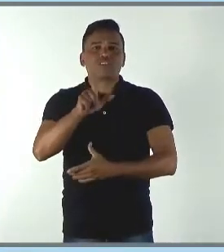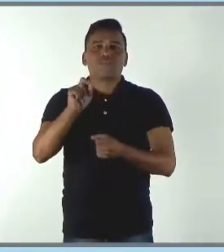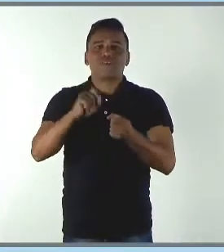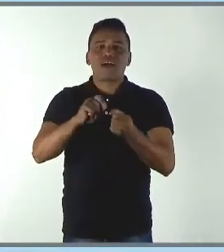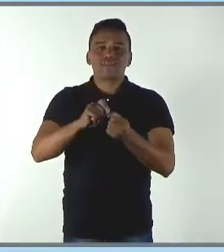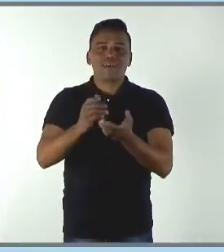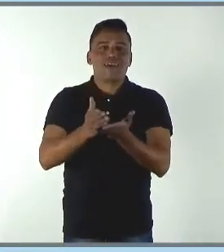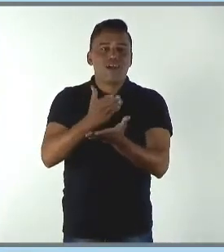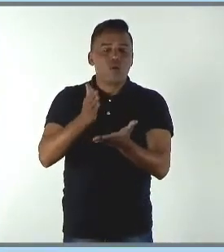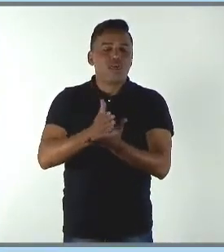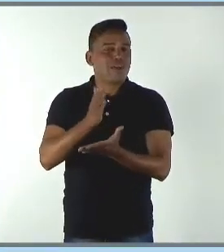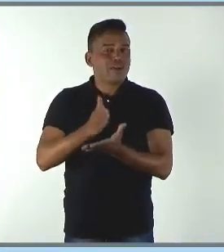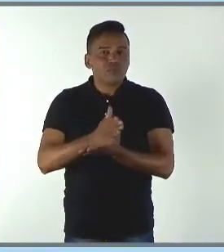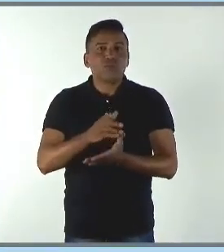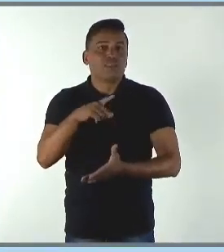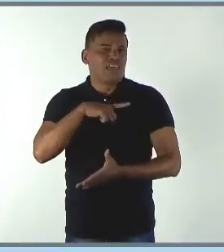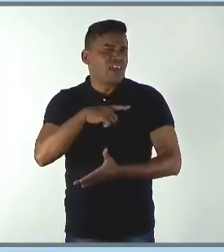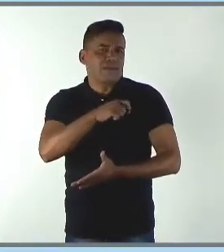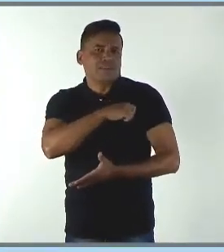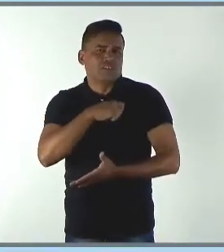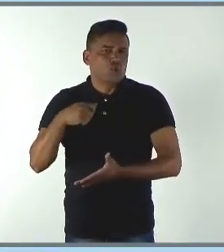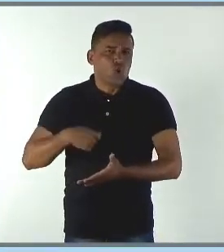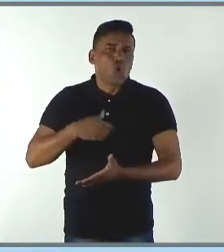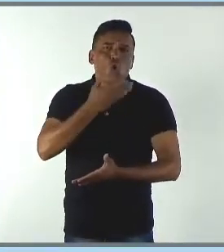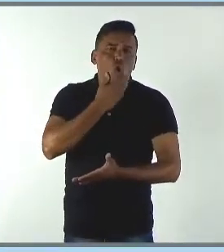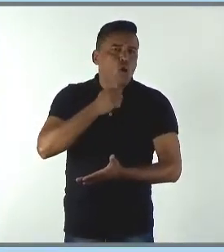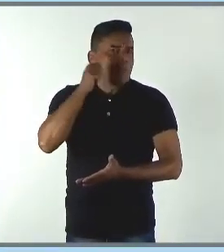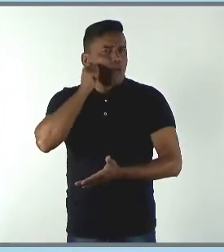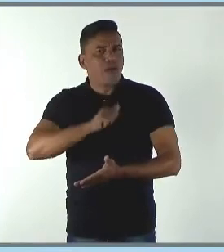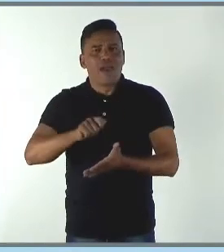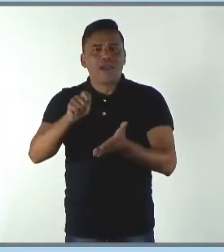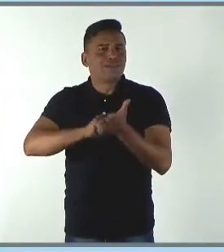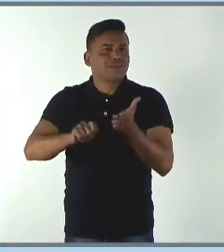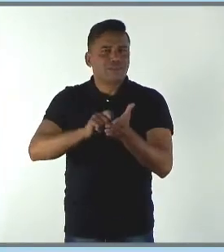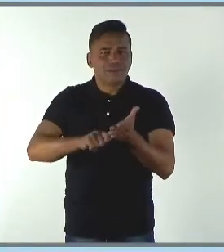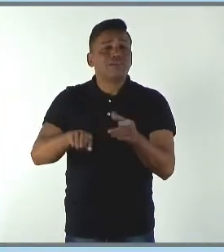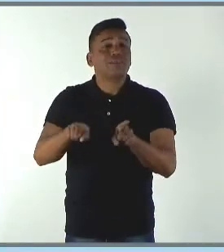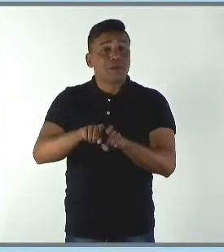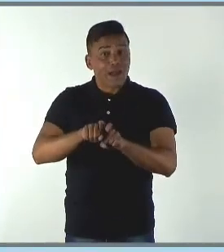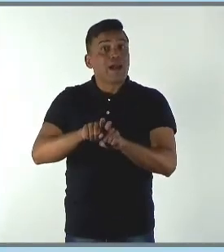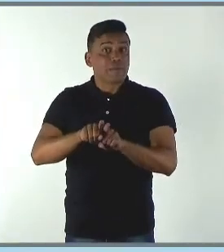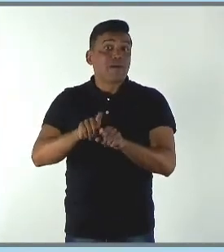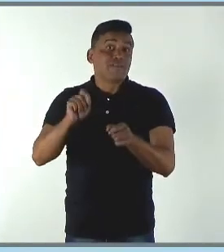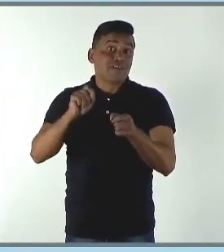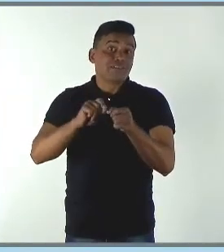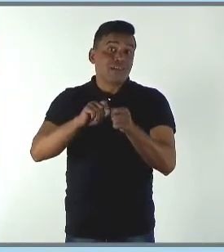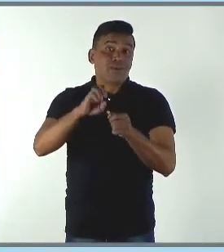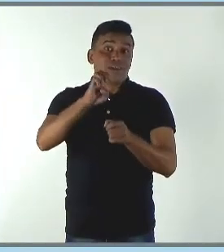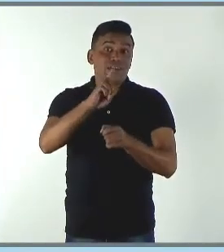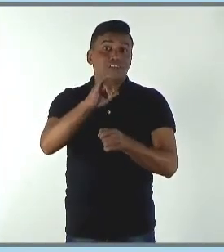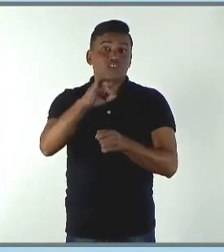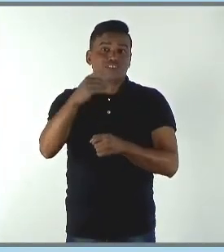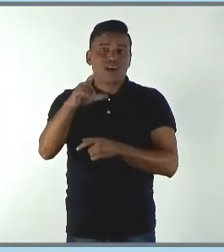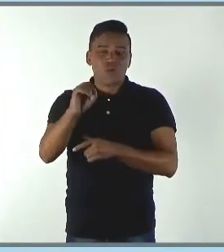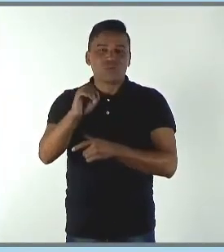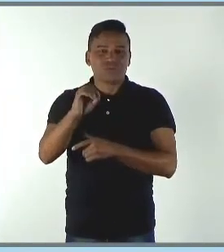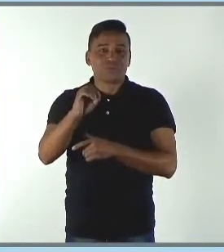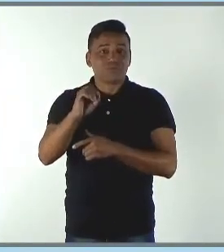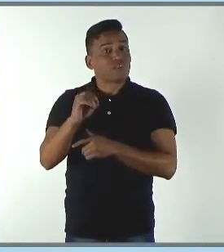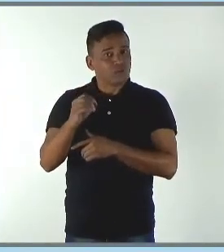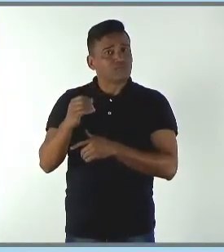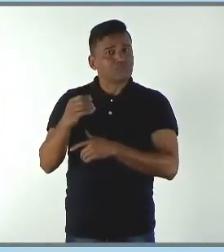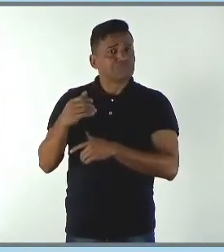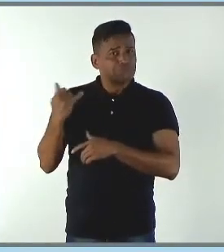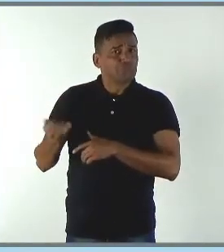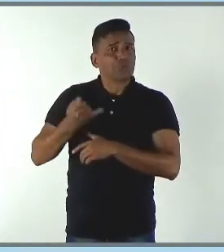por acaso, muitos escritores e escritoras acabam também assumindo essa função. E o que mostra a relevância dela, né? Histórica,